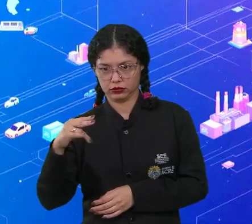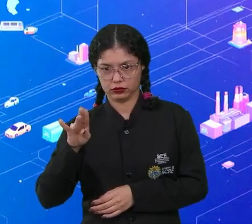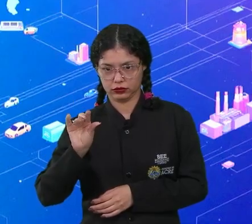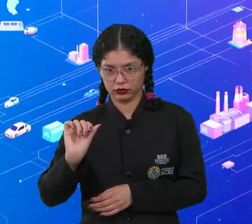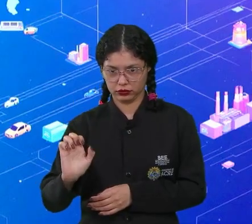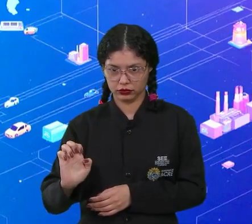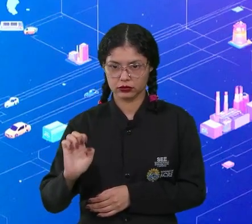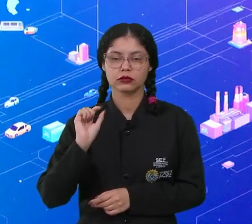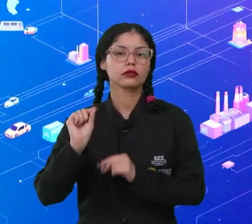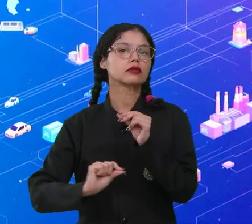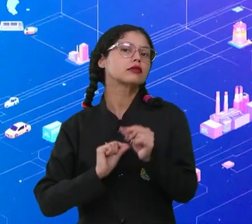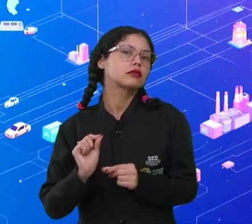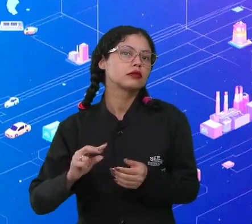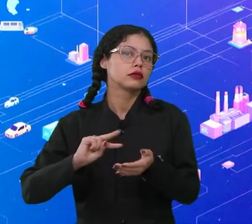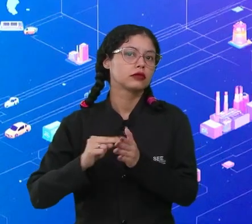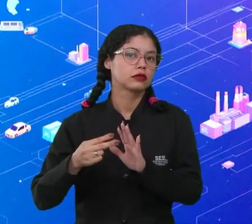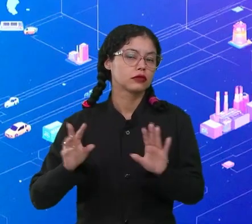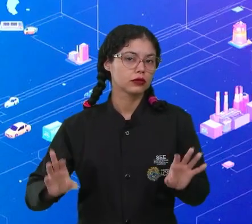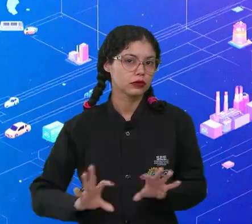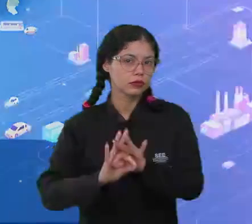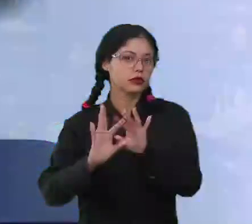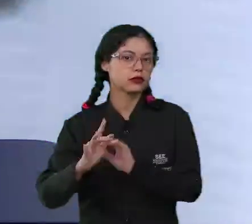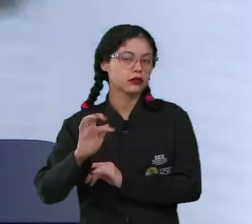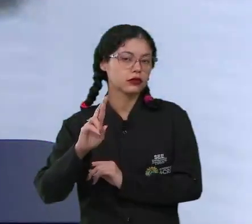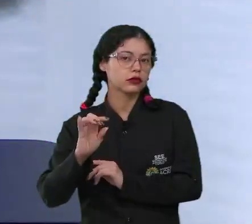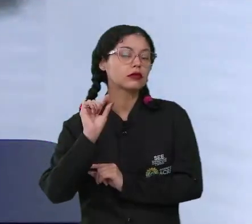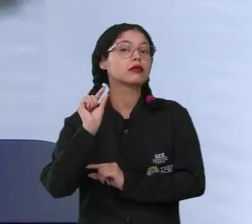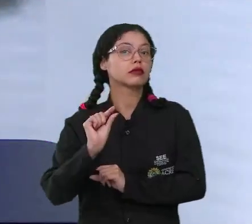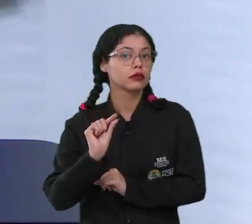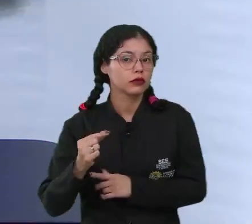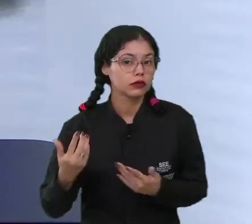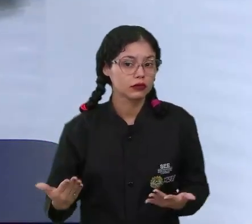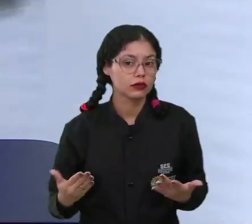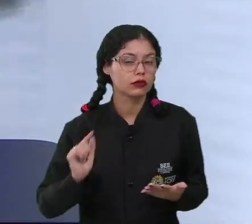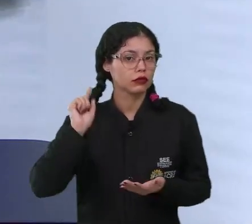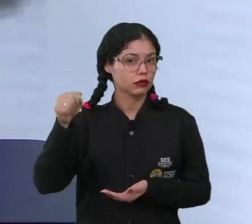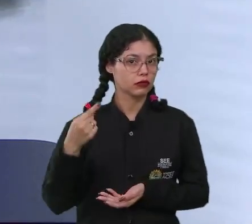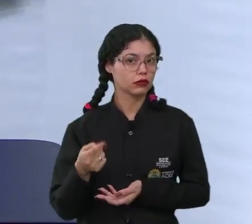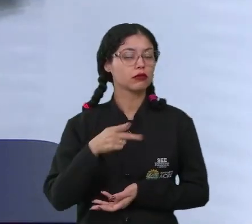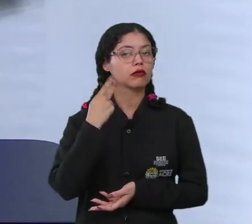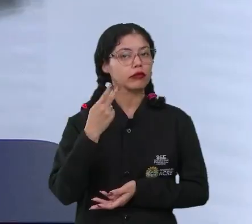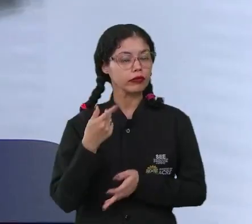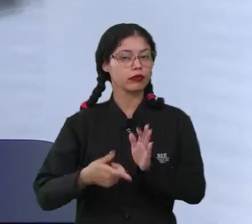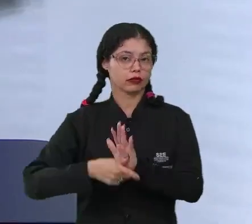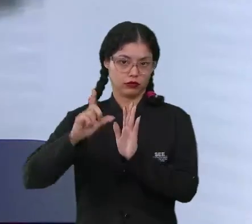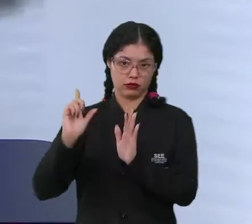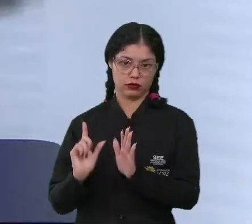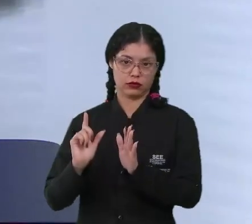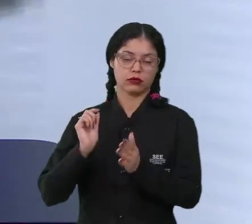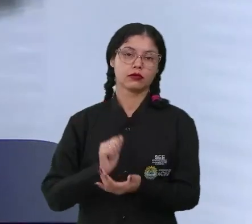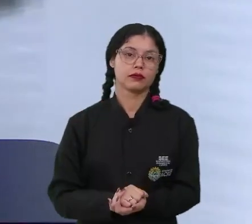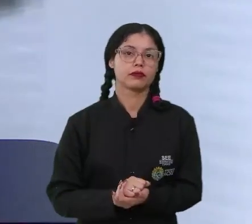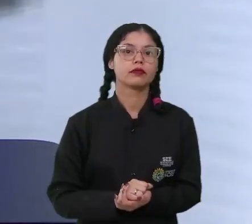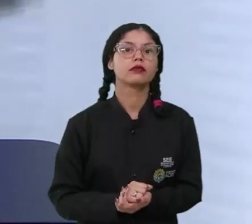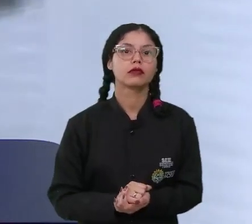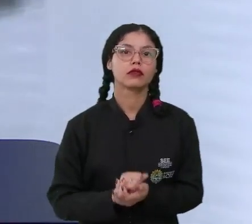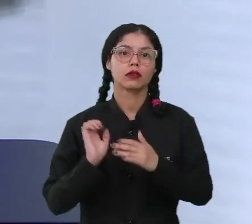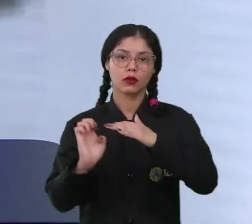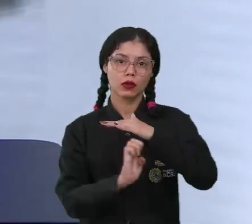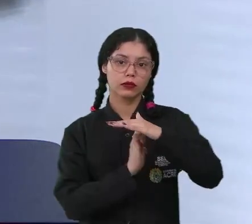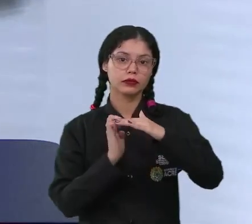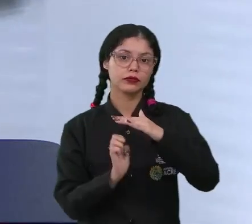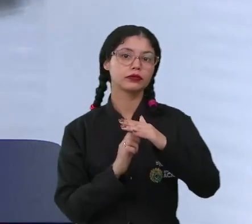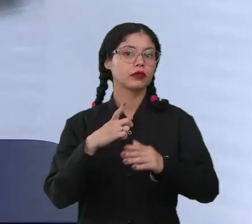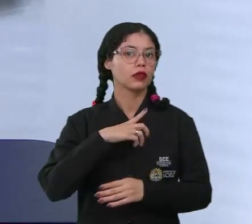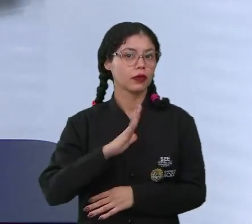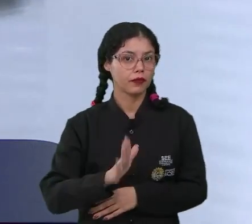interdependente. Mas o que é essa fragmentação, pessoal? Essa fragmentação é aquilo que eu estava falando anteriormente, de uma empresa